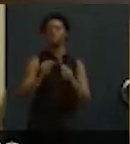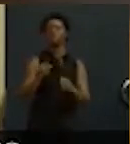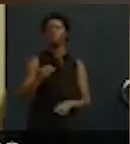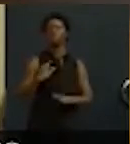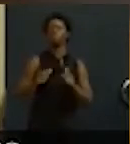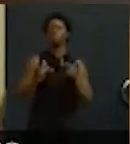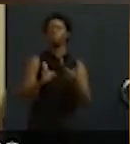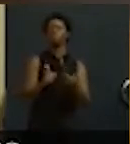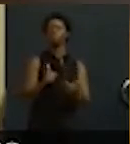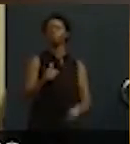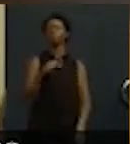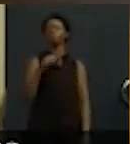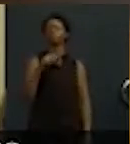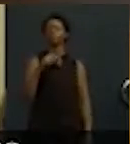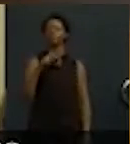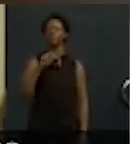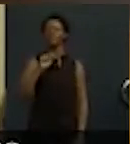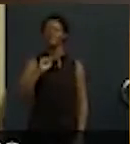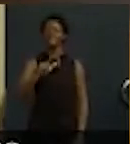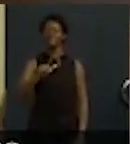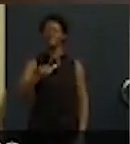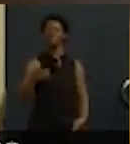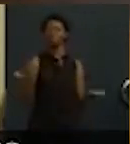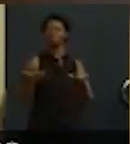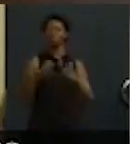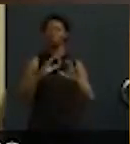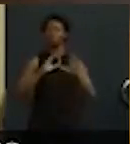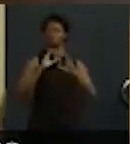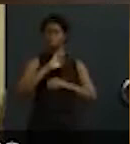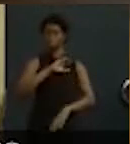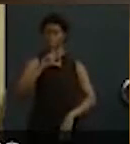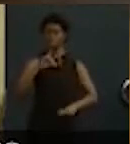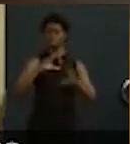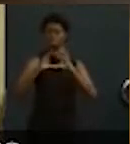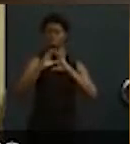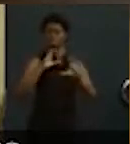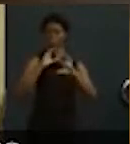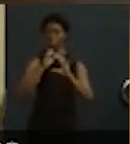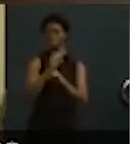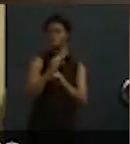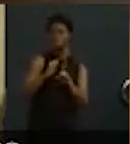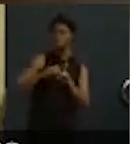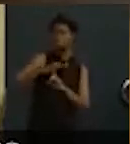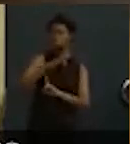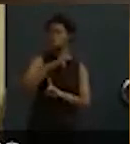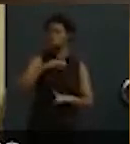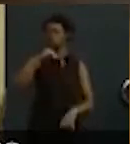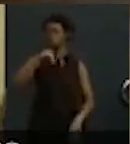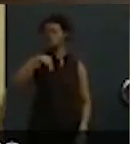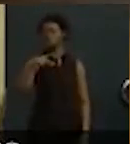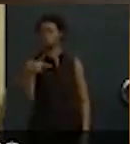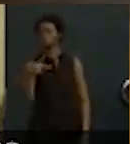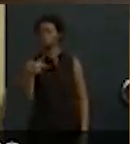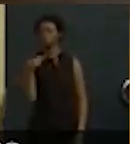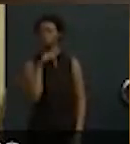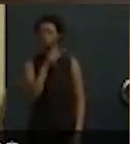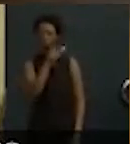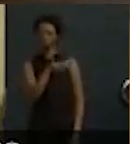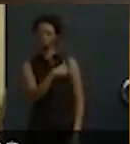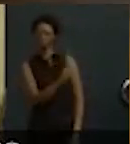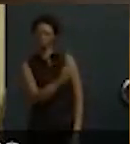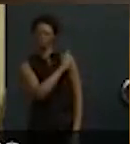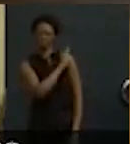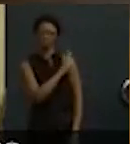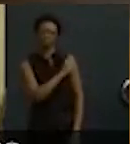é a coordenadora de Comunicação Social do Ministério Público. Na sua gestão à frente